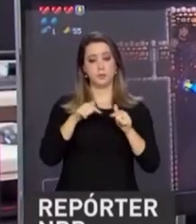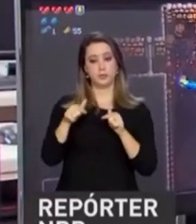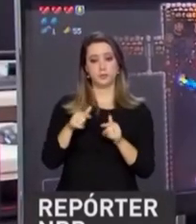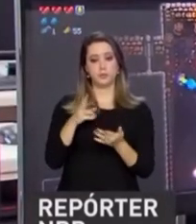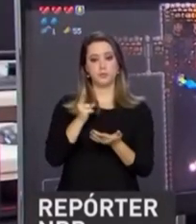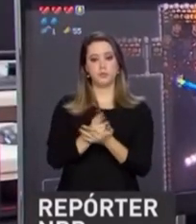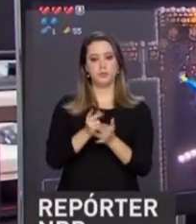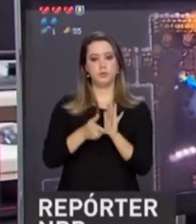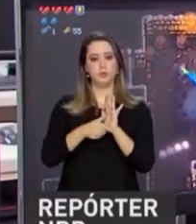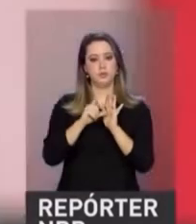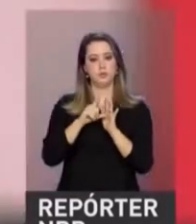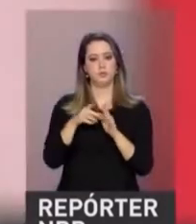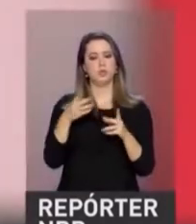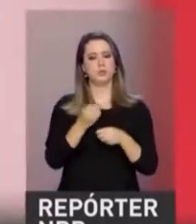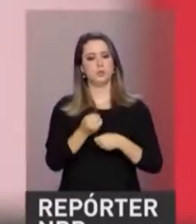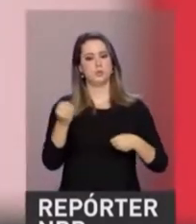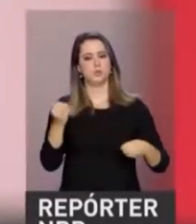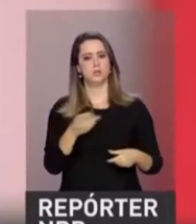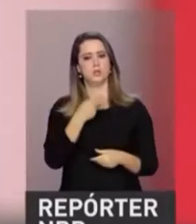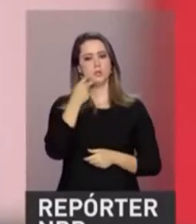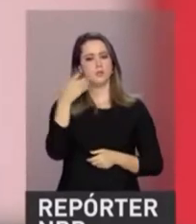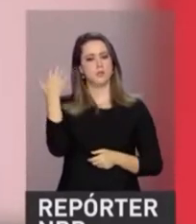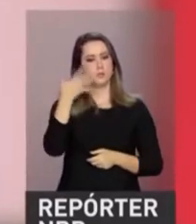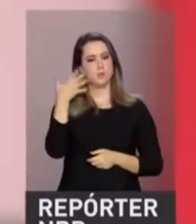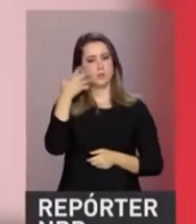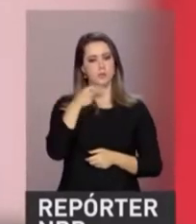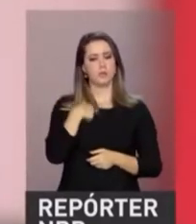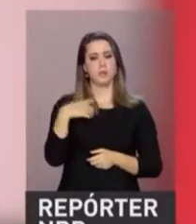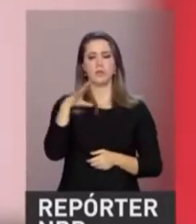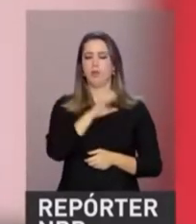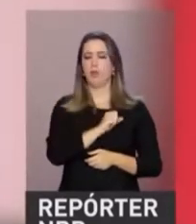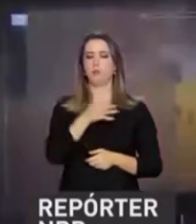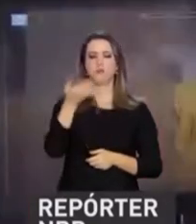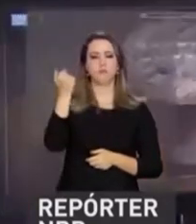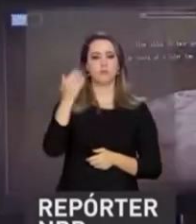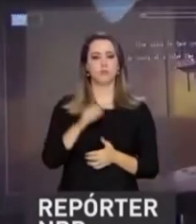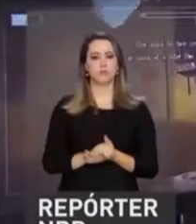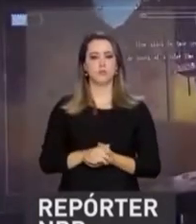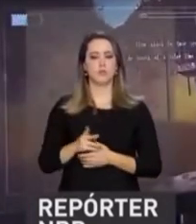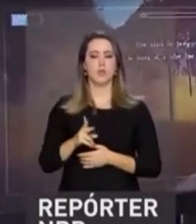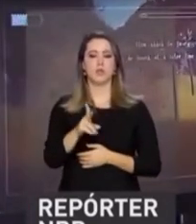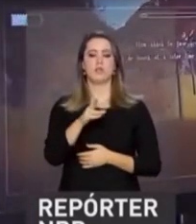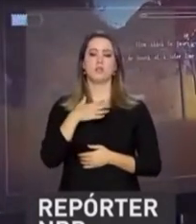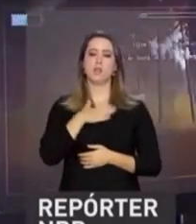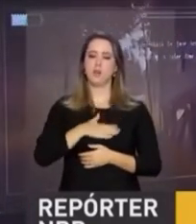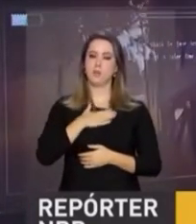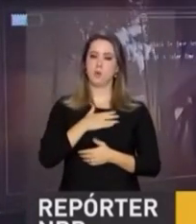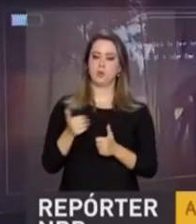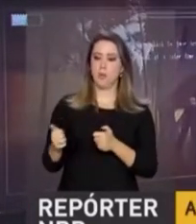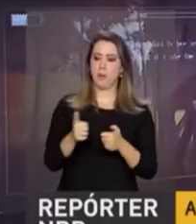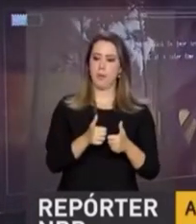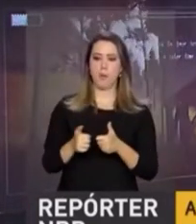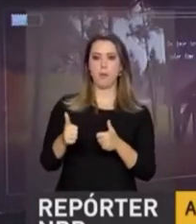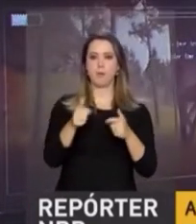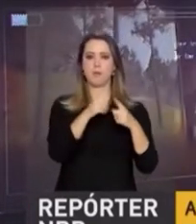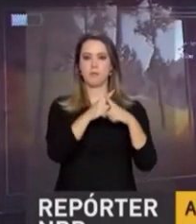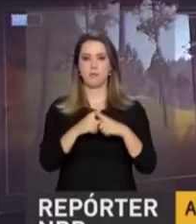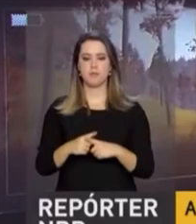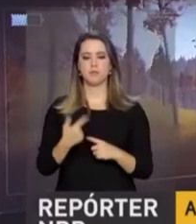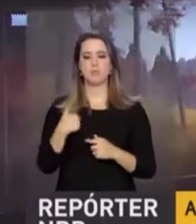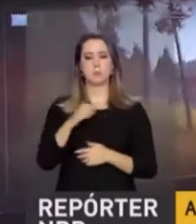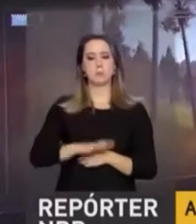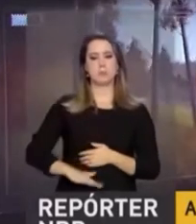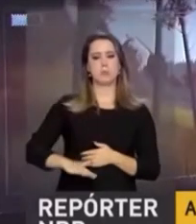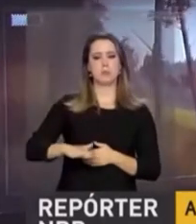área mesmo antes de se formar e conta que a paixão por jogos é antiga. Sempre gostei de jogar. Quando eu era